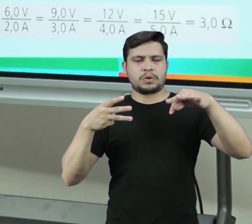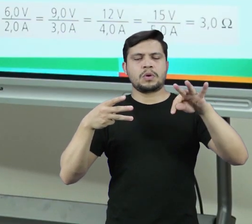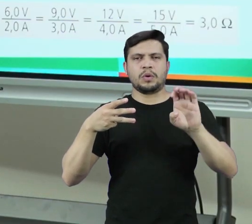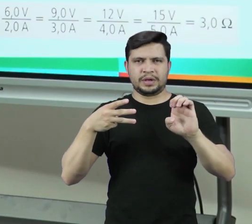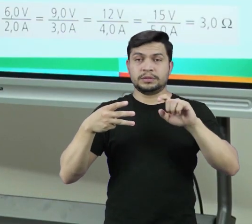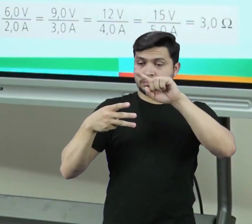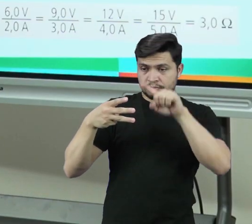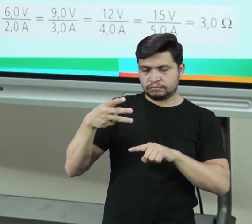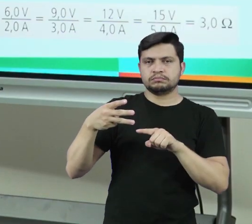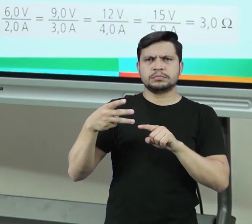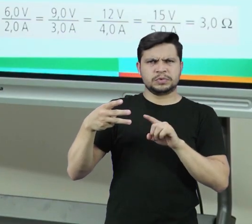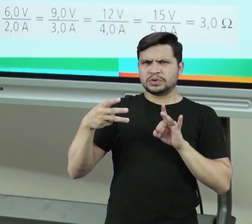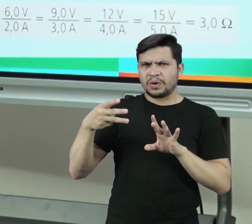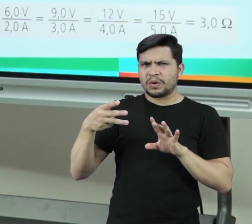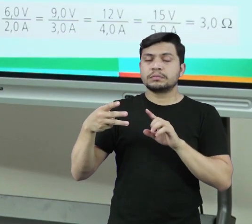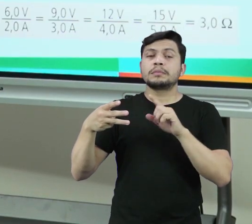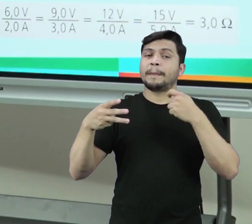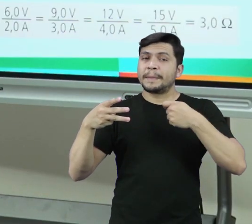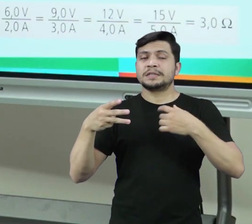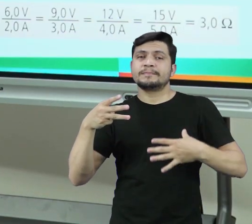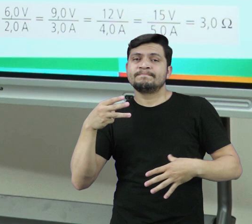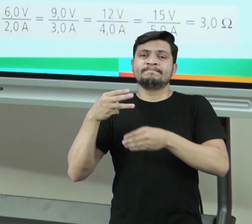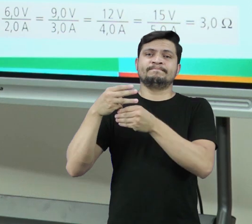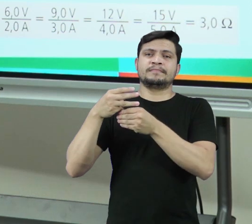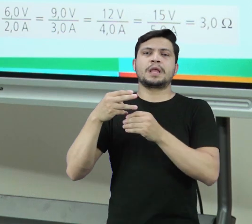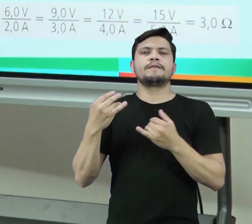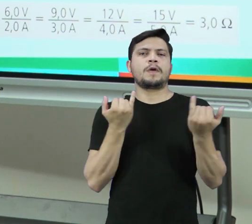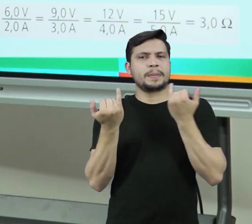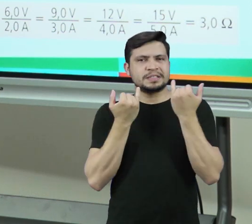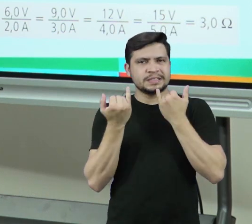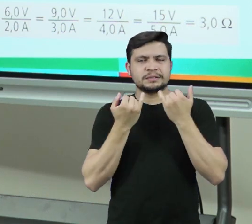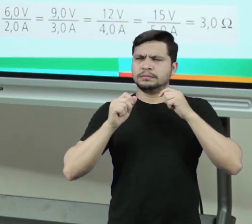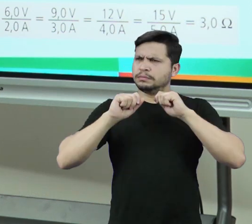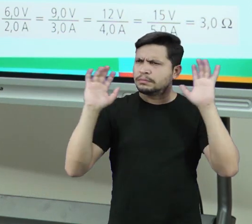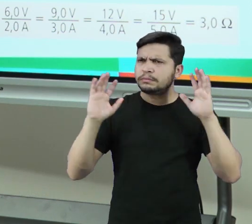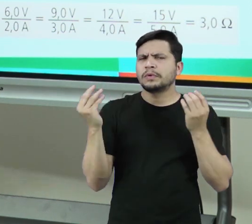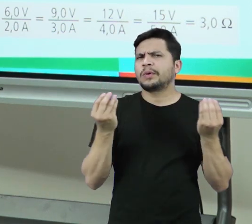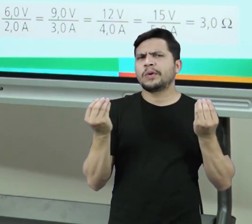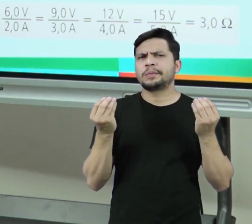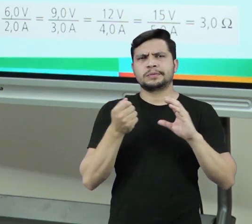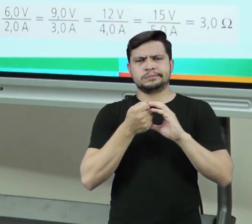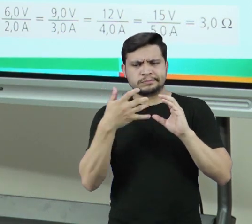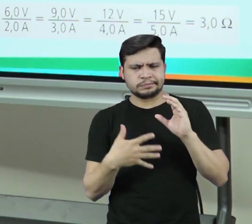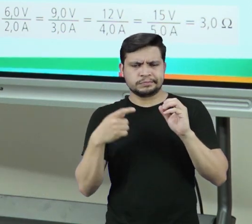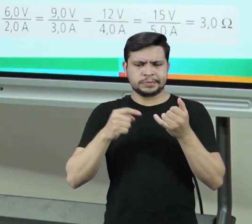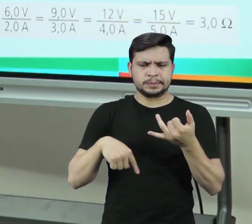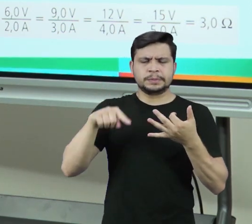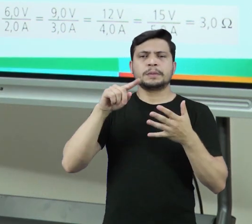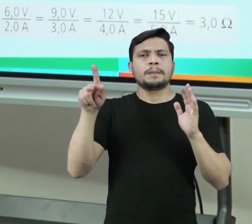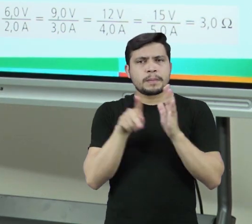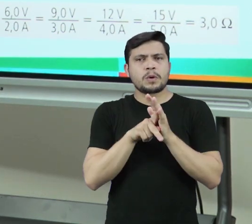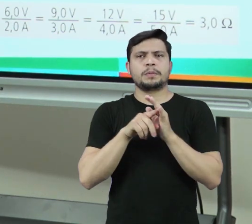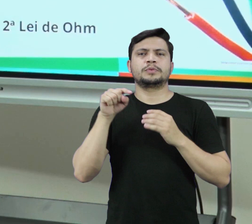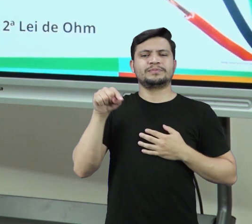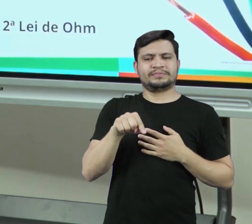mais para poder esclarecer as propriedades do dispositivo com relação às suas dimensões. Então, nesse caso,